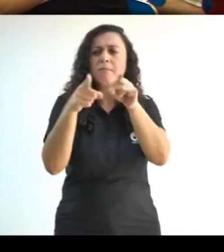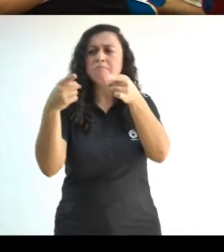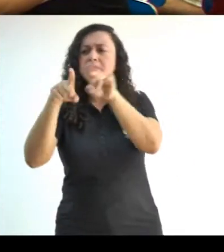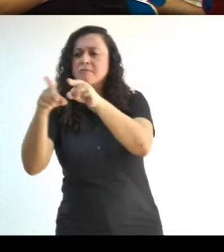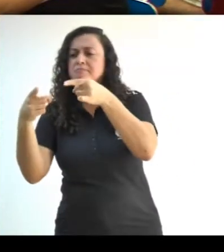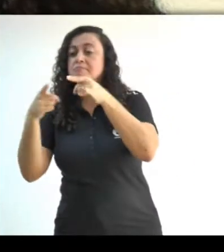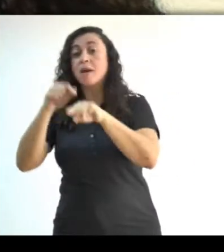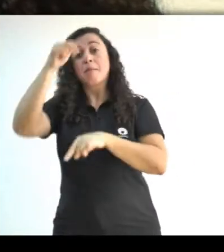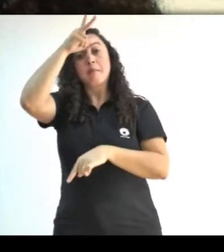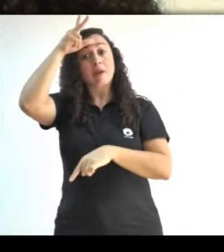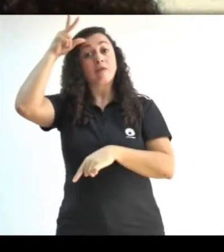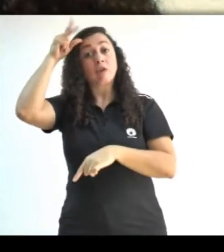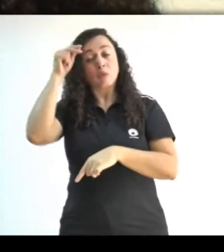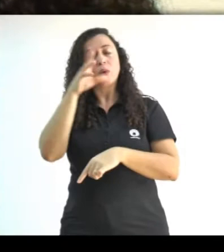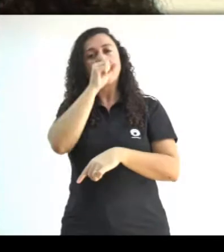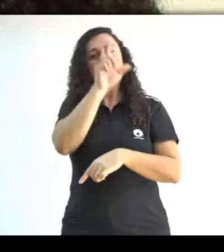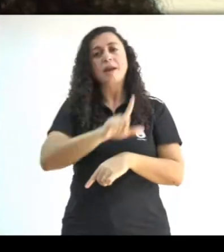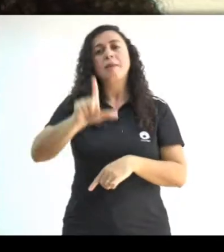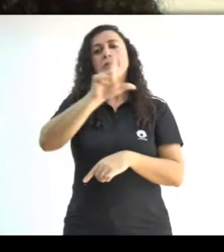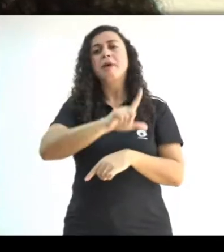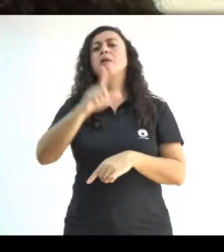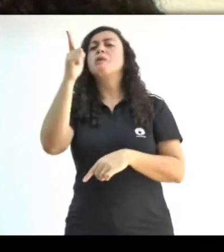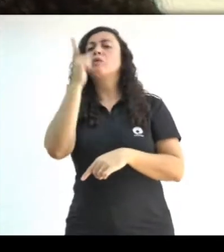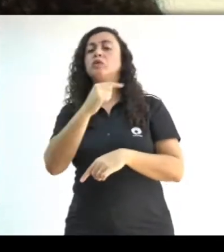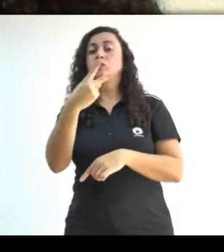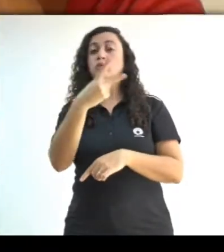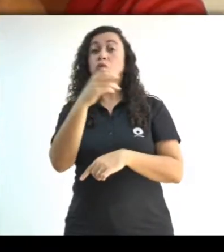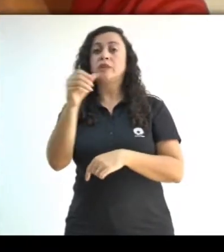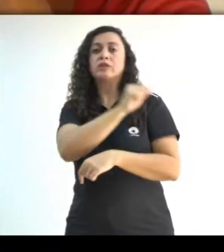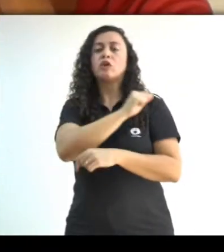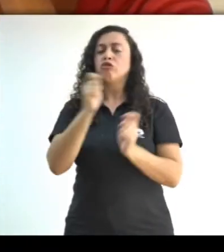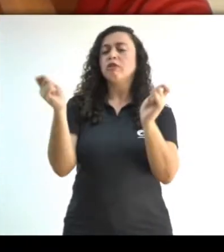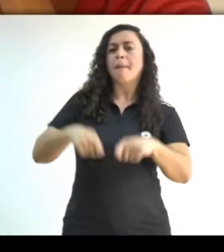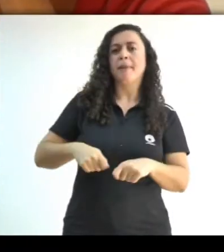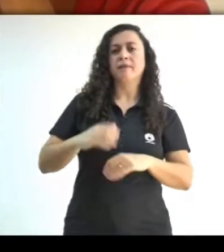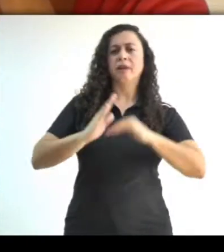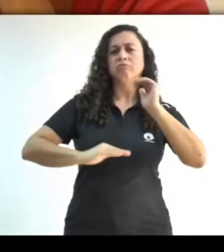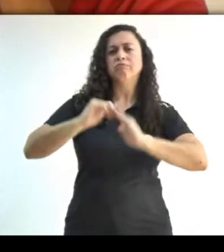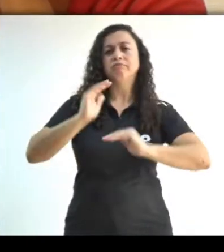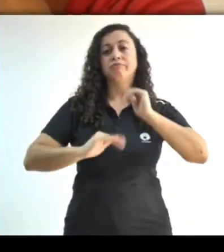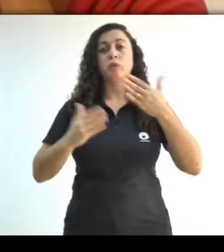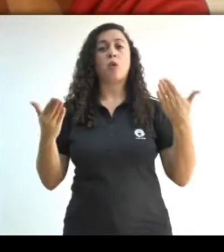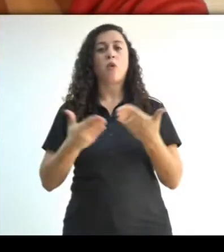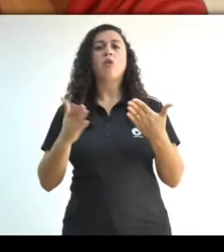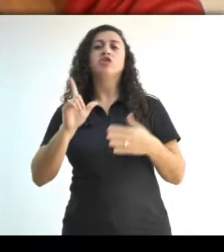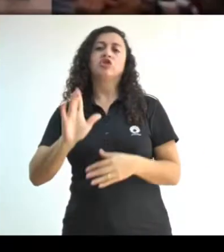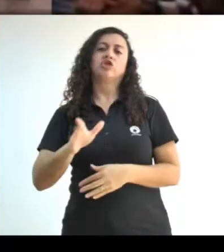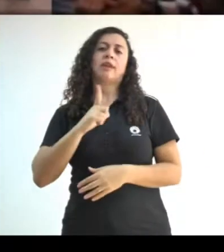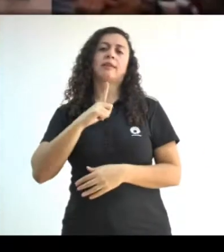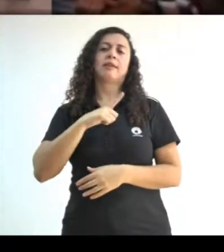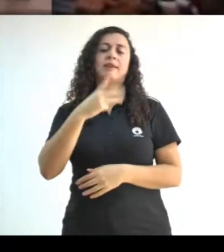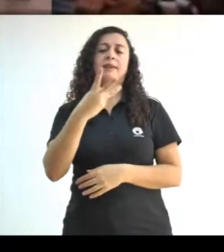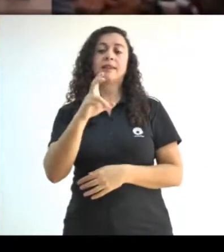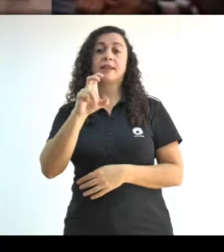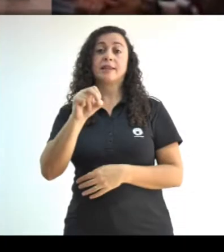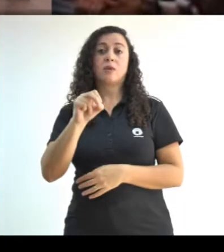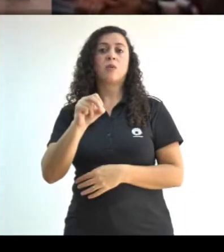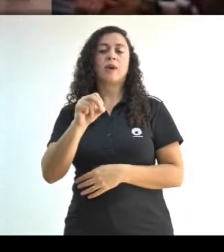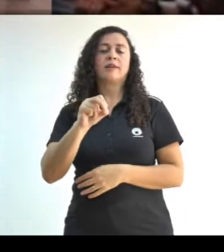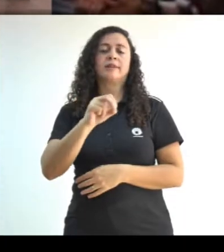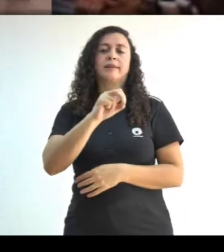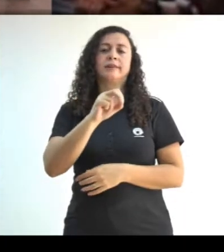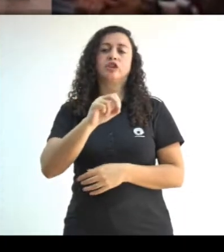com a Prefeitura de Limeira para capacitar 200 alunos. Hoje, chega a 350 jovens